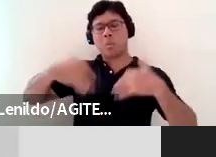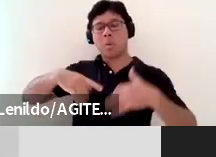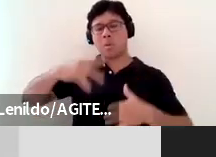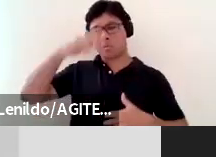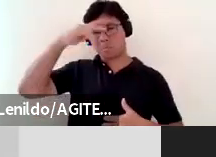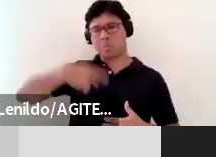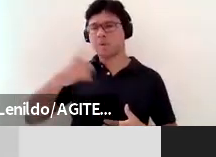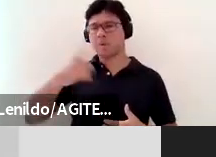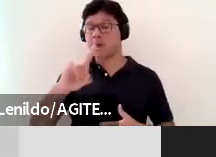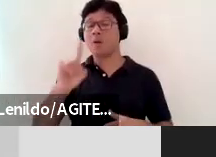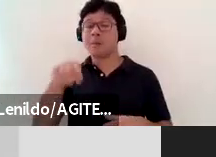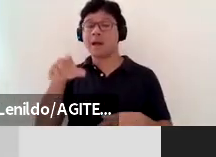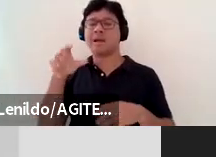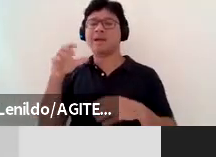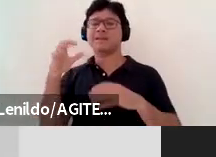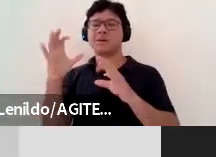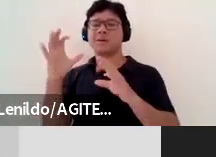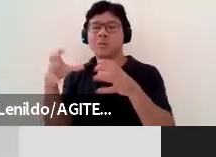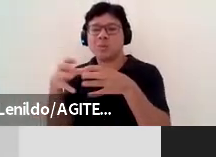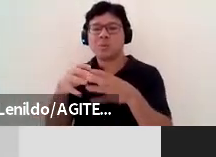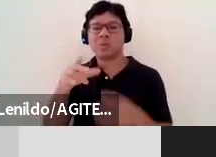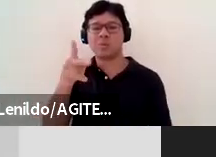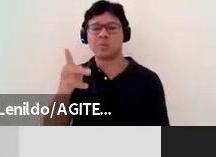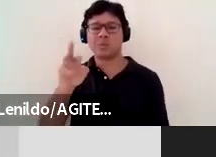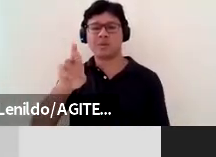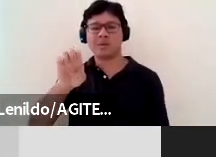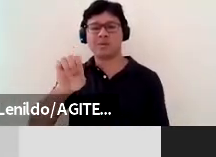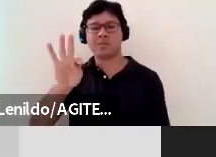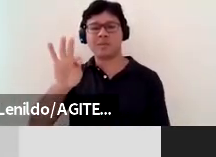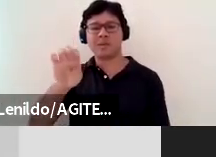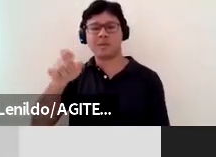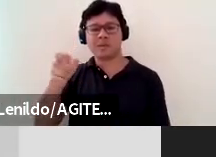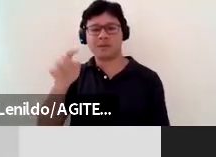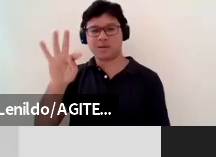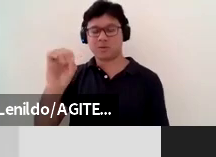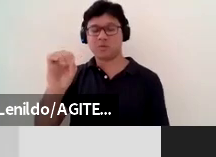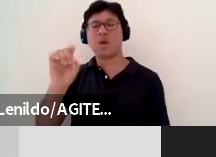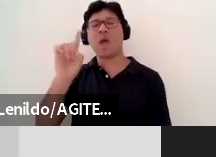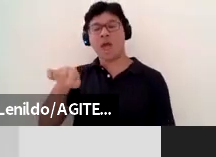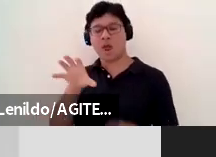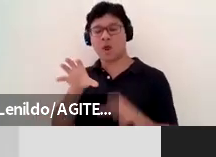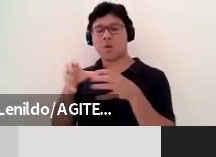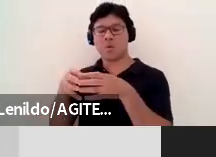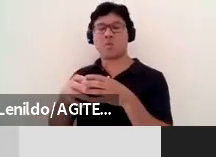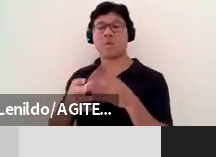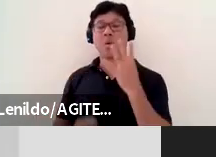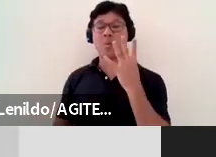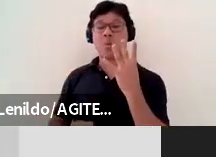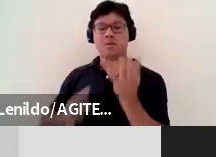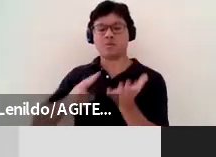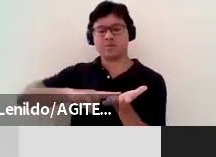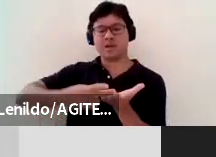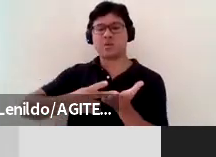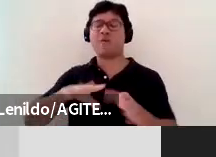né? Eu faço parte desse coletivo, somos quatro tradutoras formadas pela